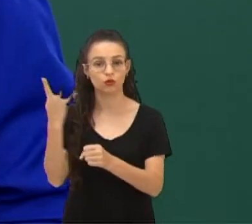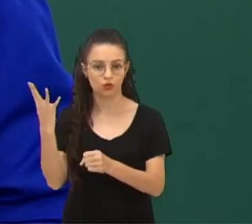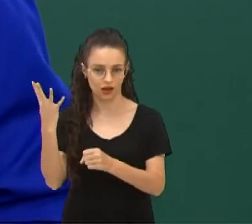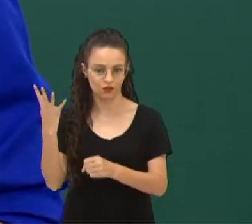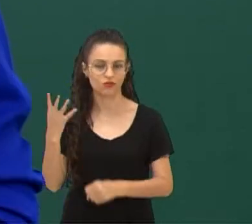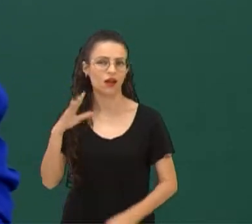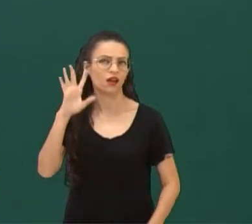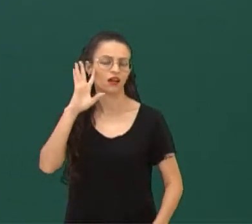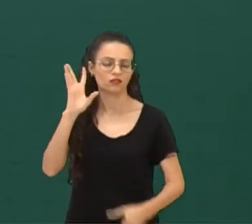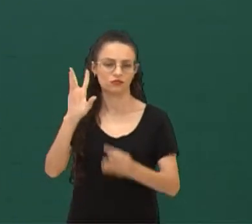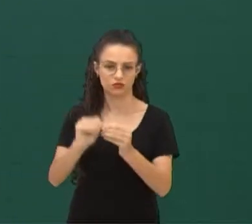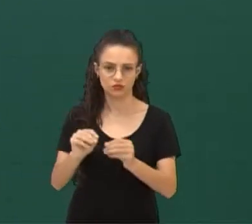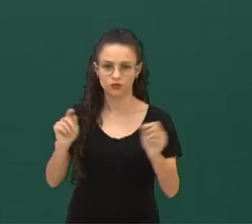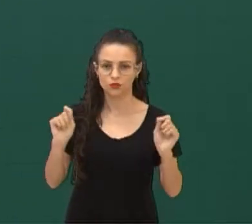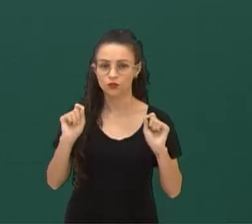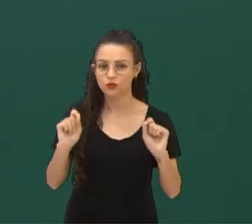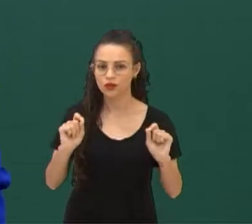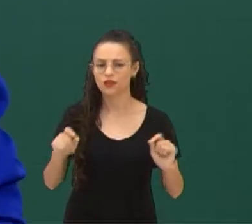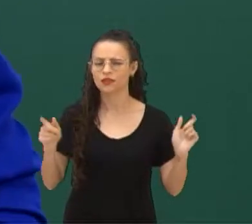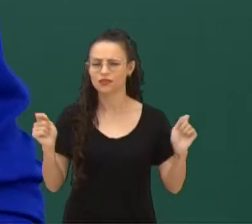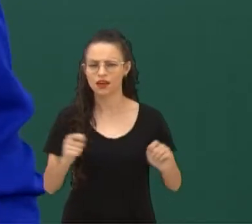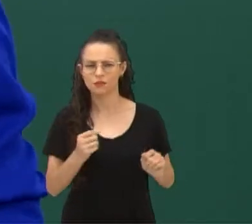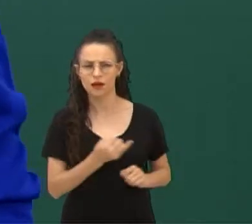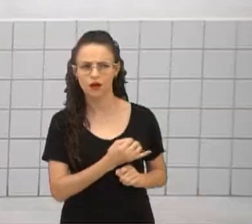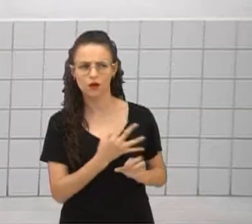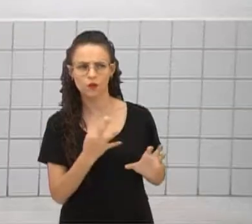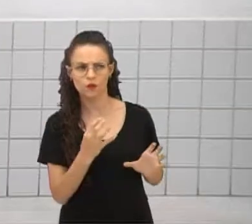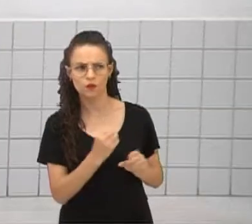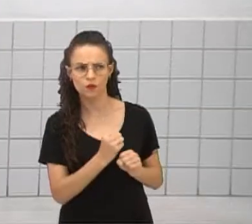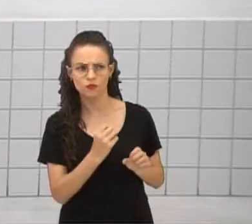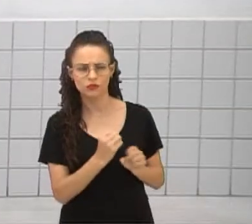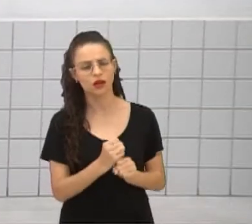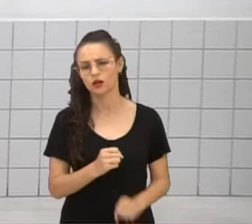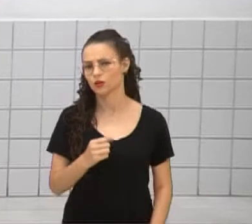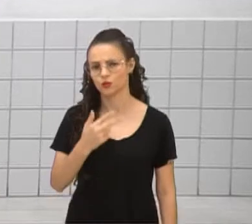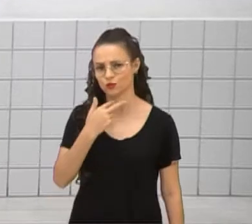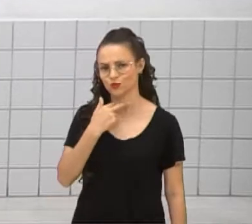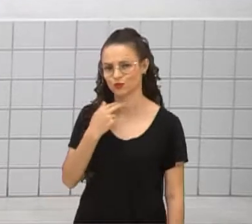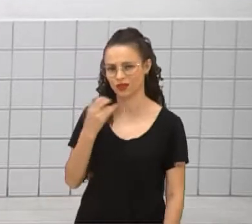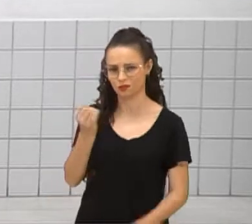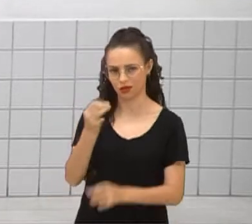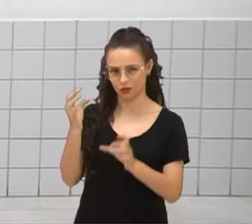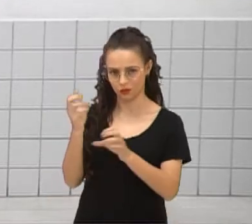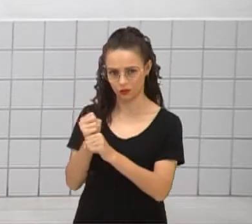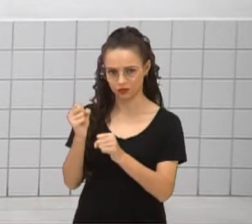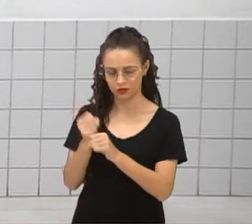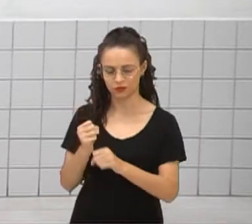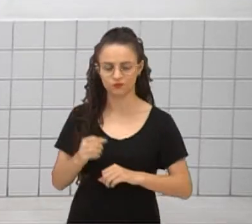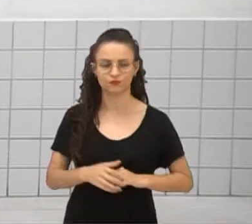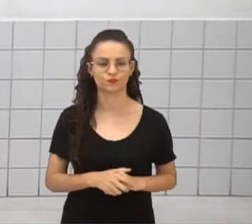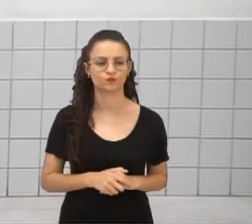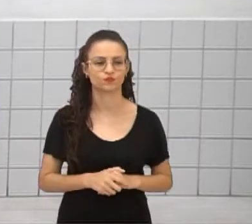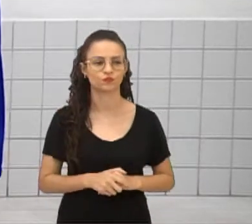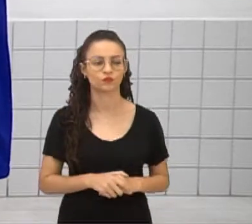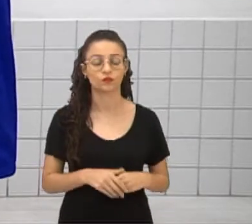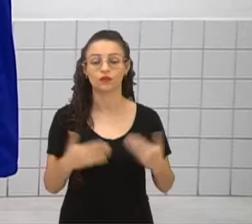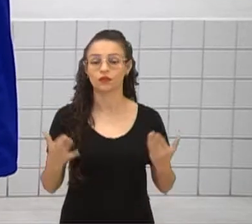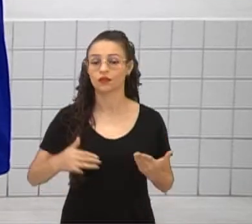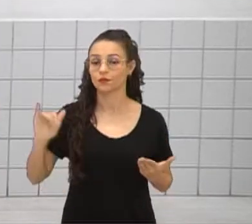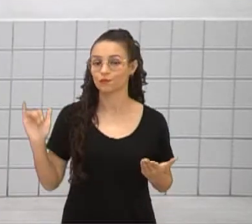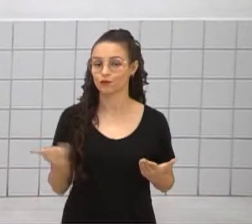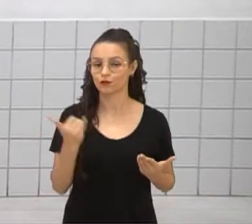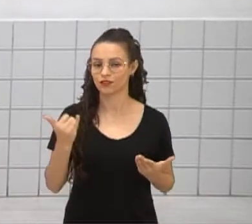a gente chegar à conclusão se dá para contar Ou não né então é um substantivo contável E ai eu vou